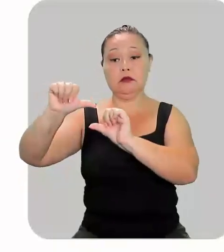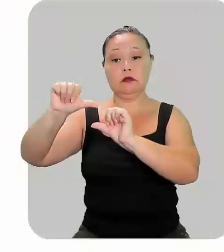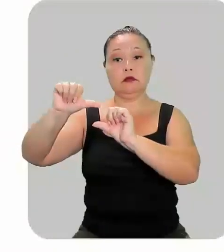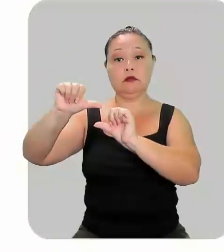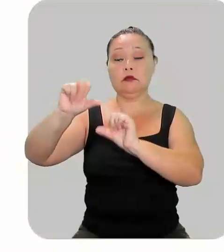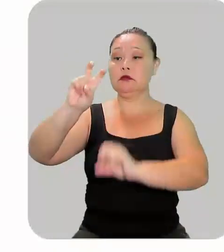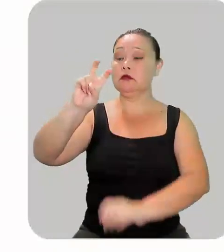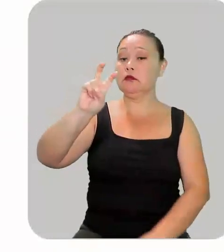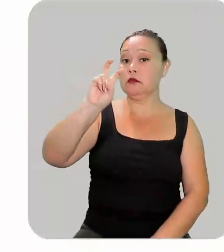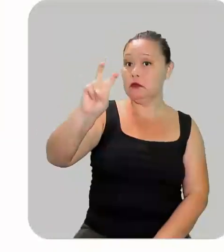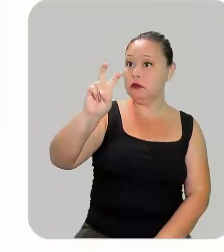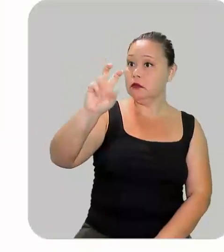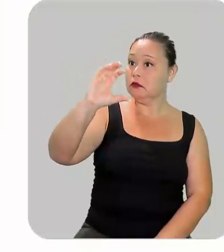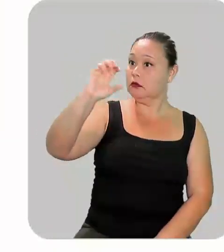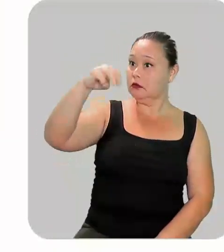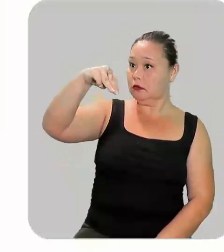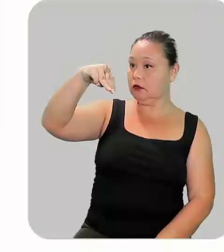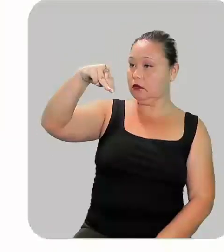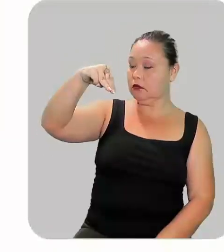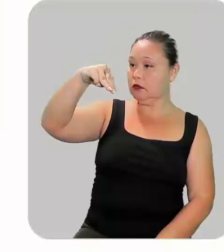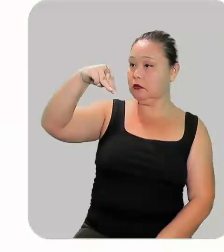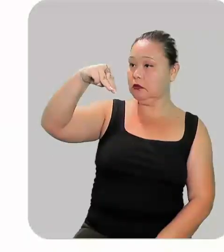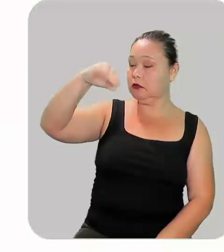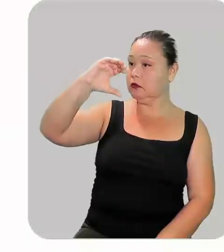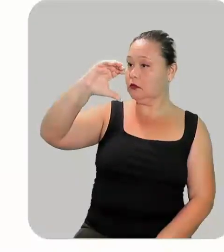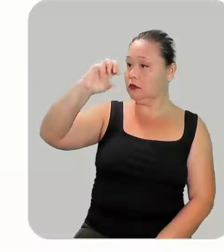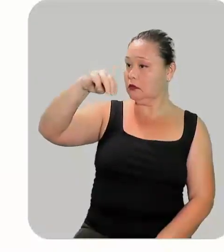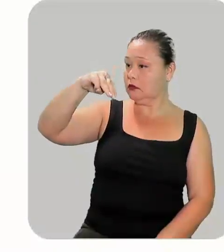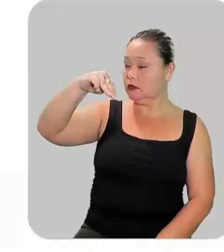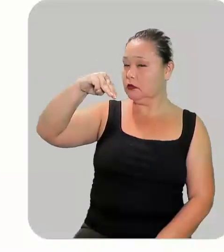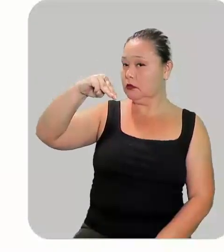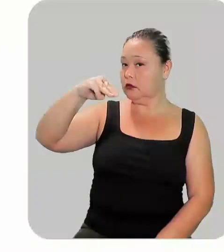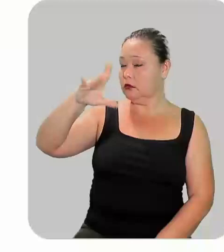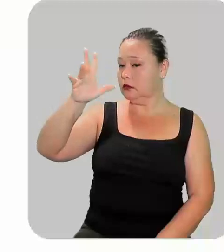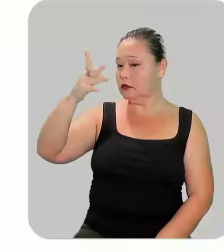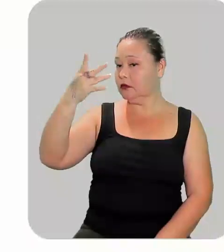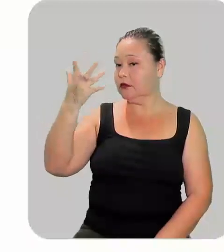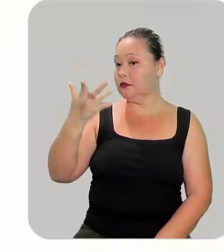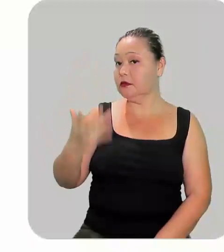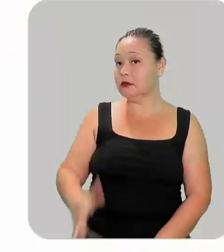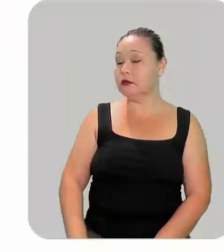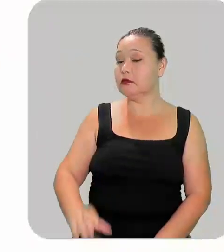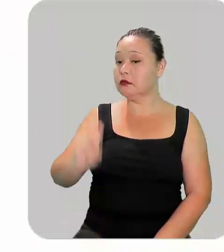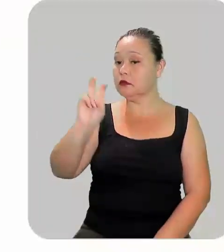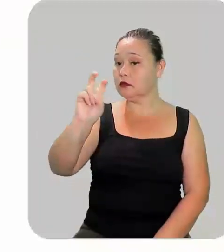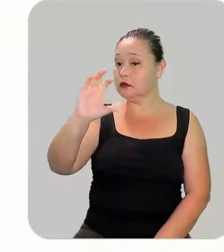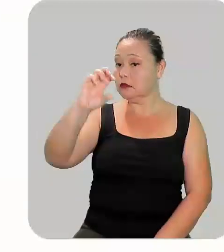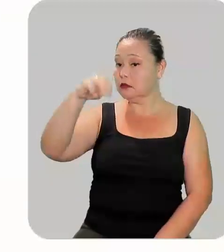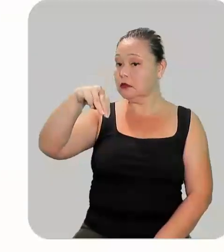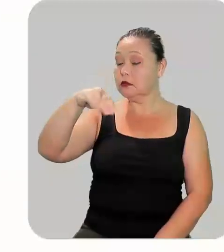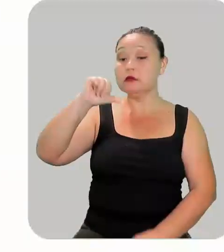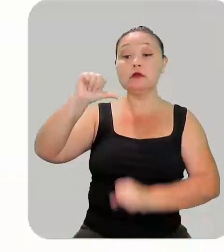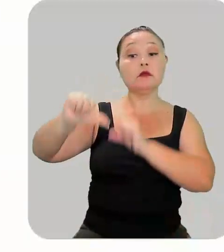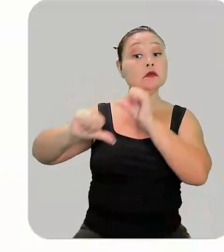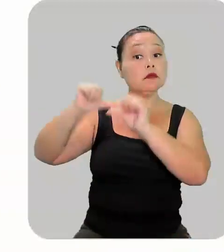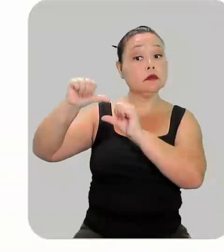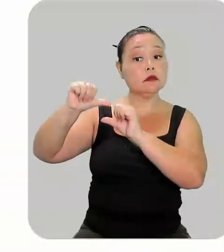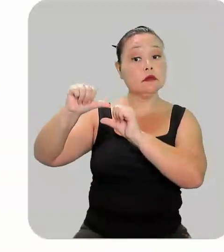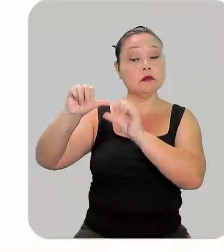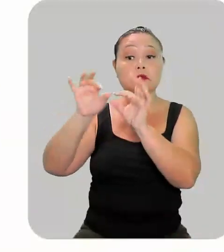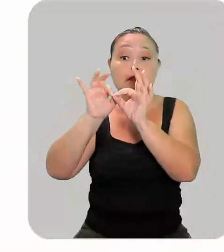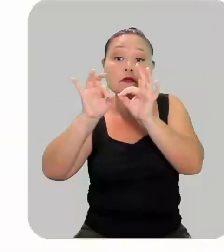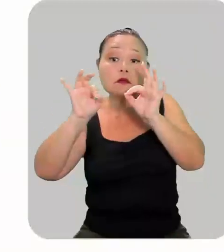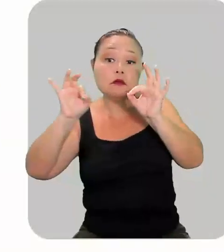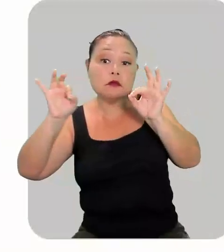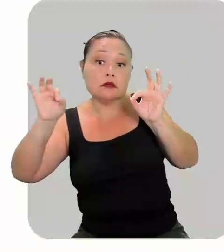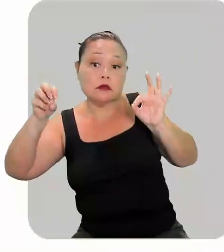que 5 centímetros, né? Isso. Sim, acho que fazer um centímetro decente aqui. 5 centímetros eu preciso transformar em